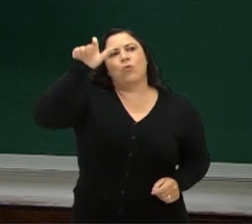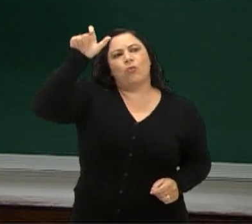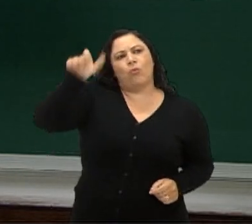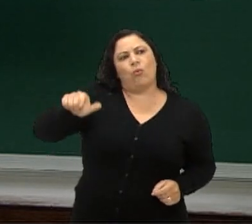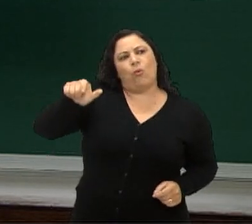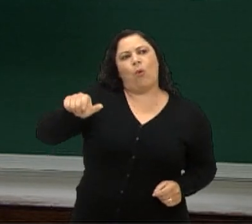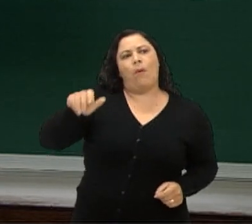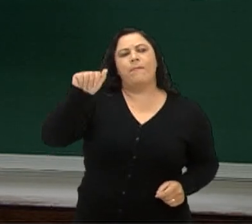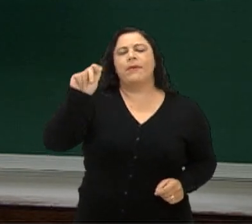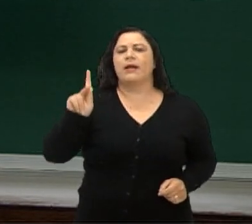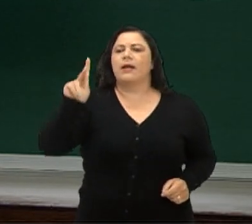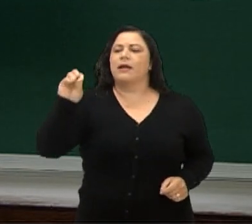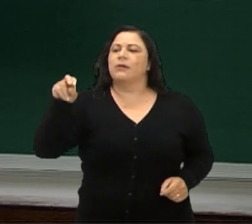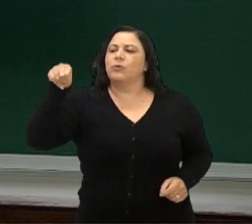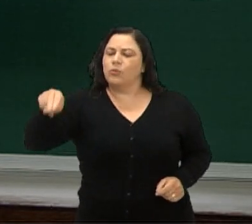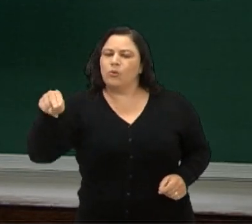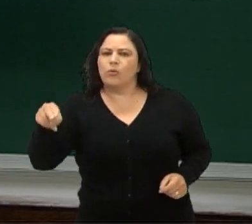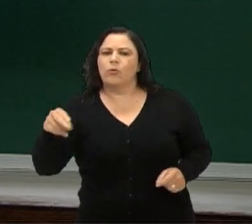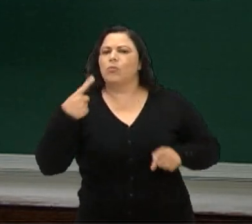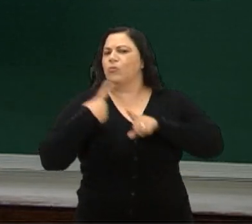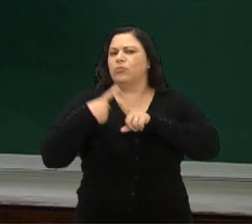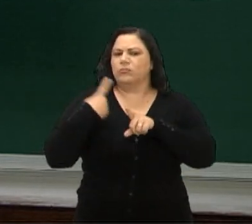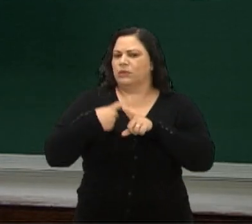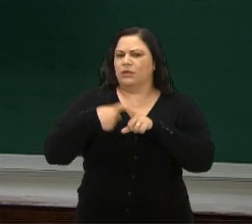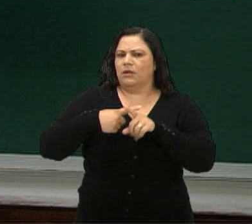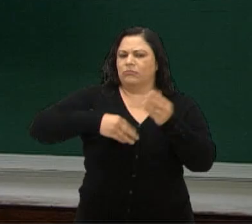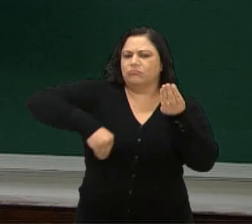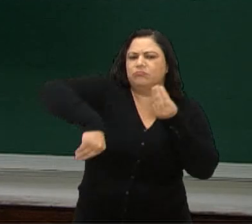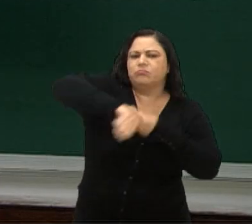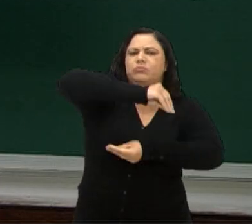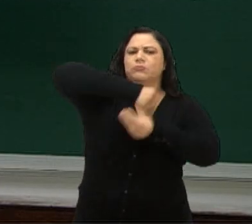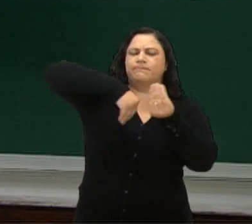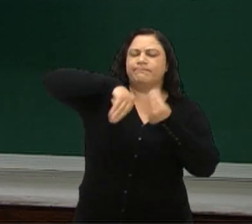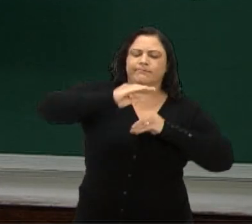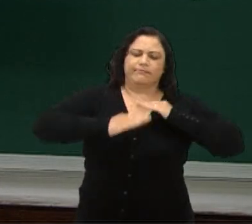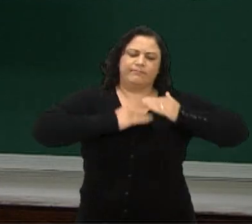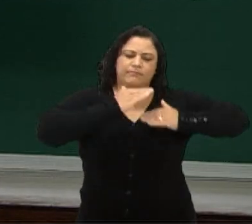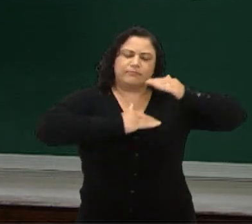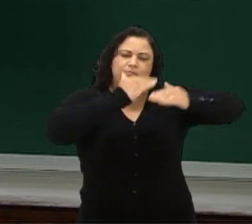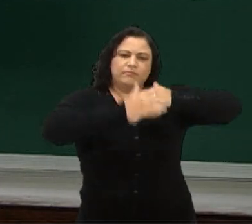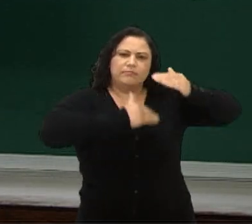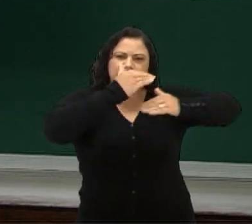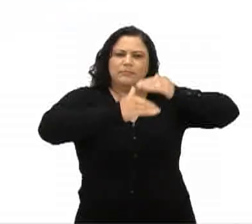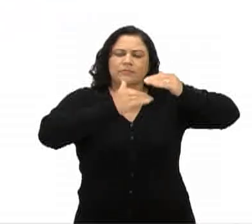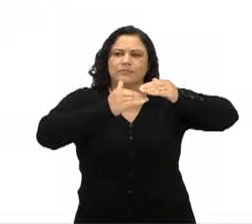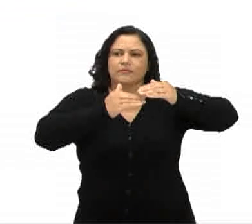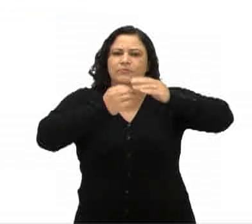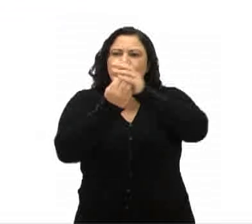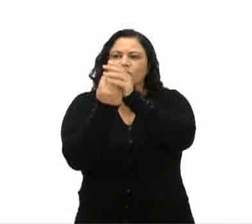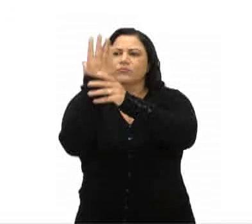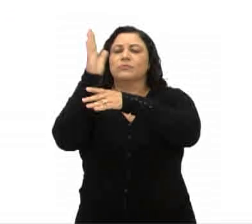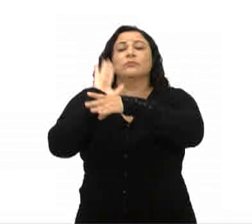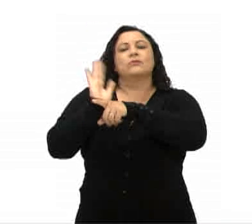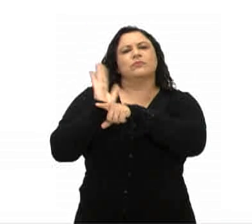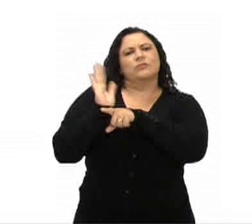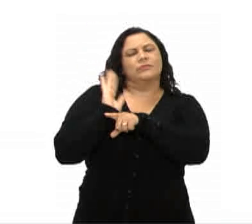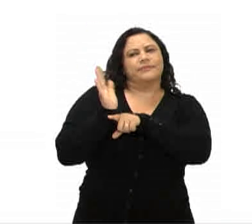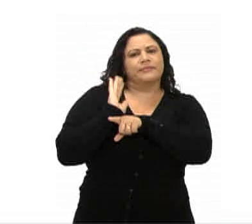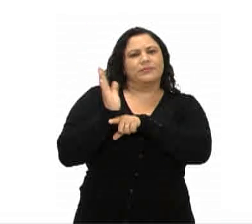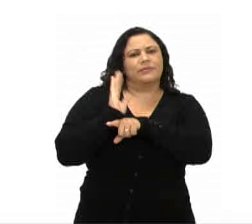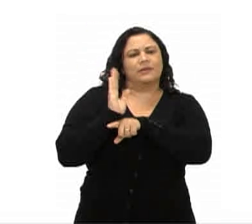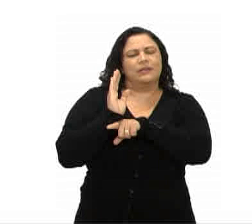o enredo é todo desenvolvido, ela inspira né, o filme. A cidade é uma